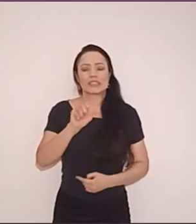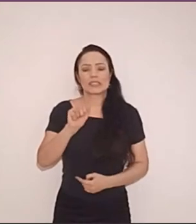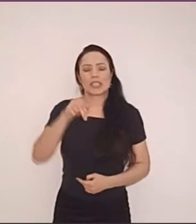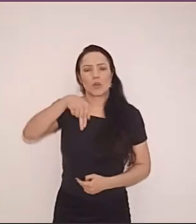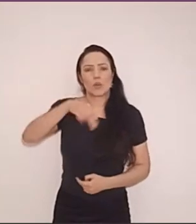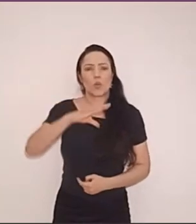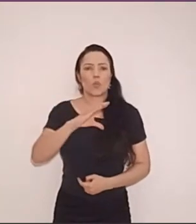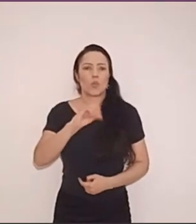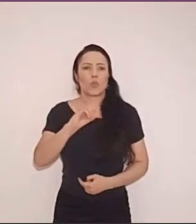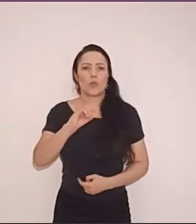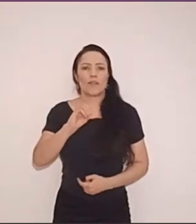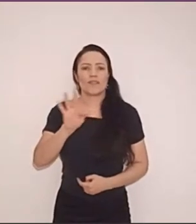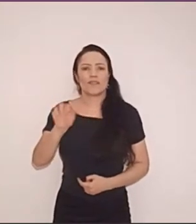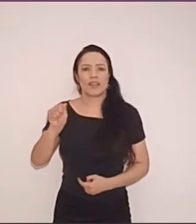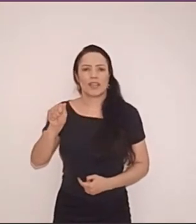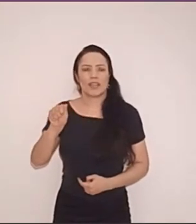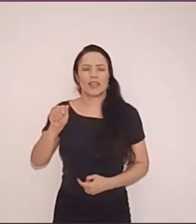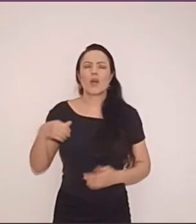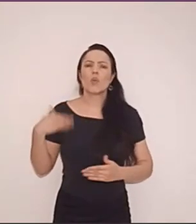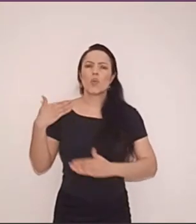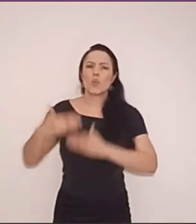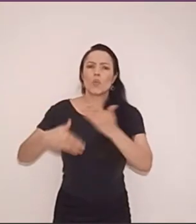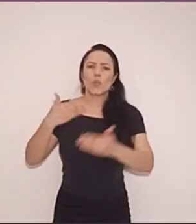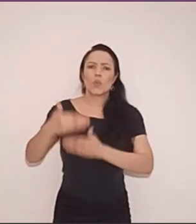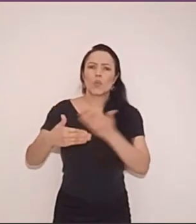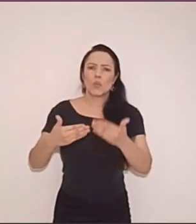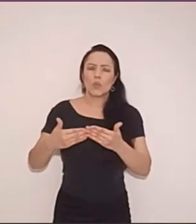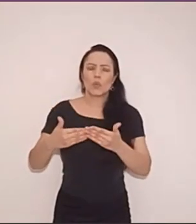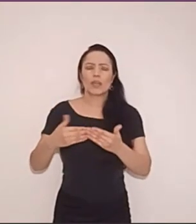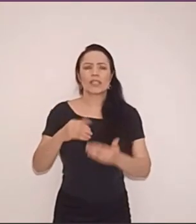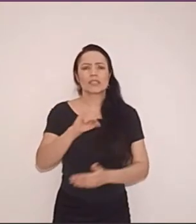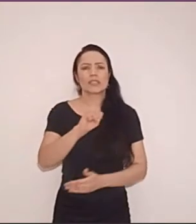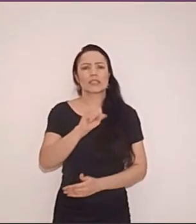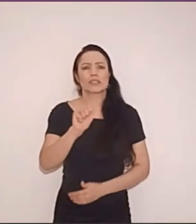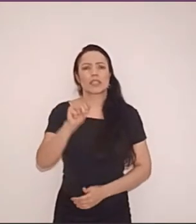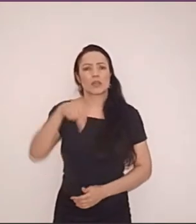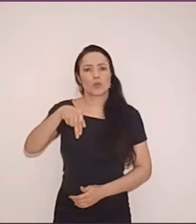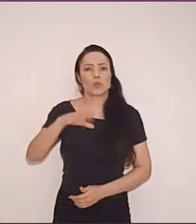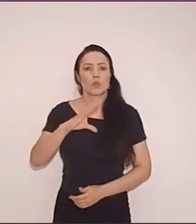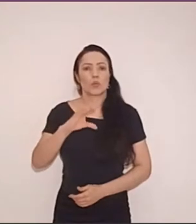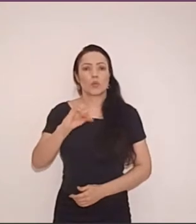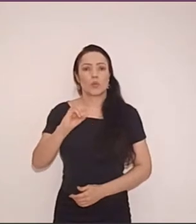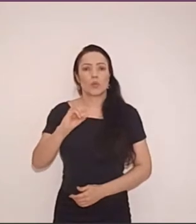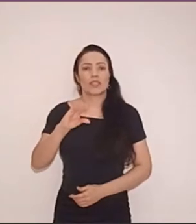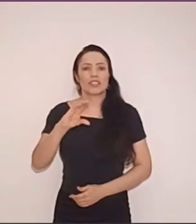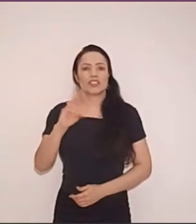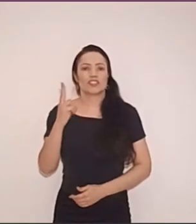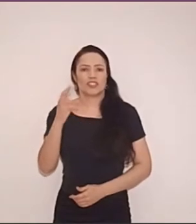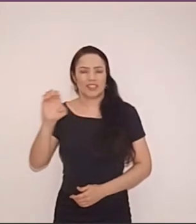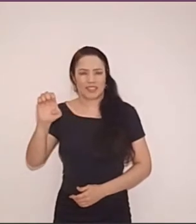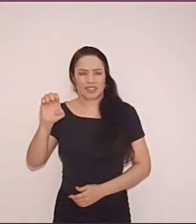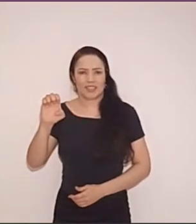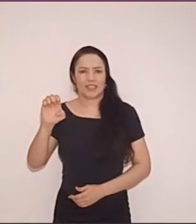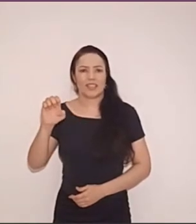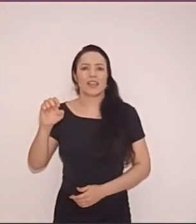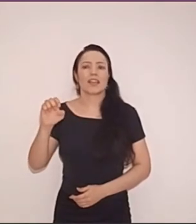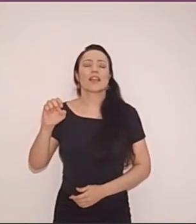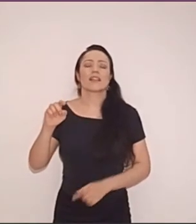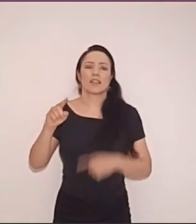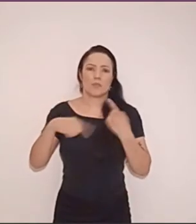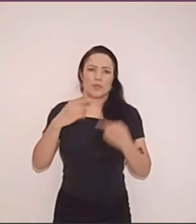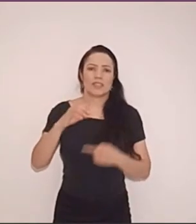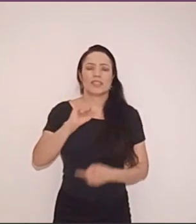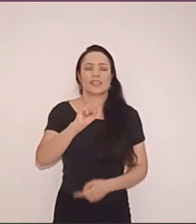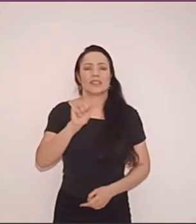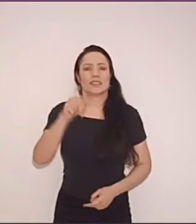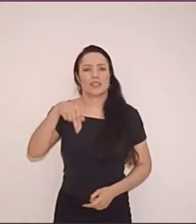são coxa o processo Roberta função curtir curtir um covarde de